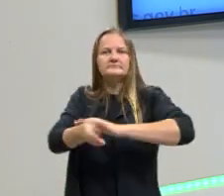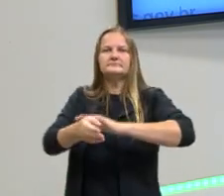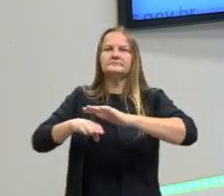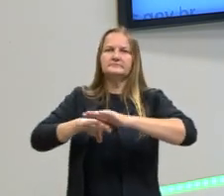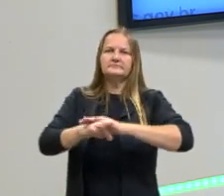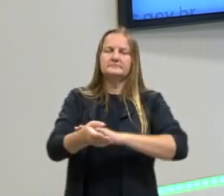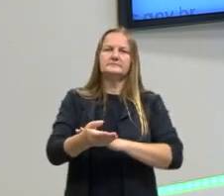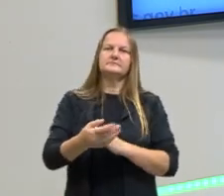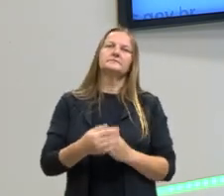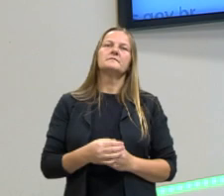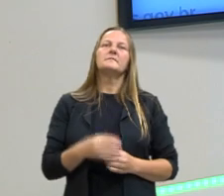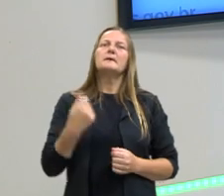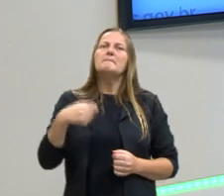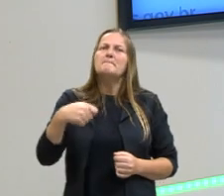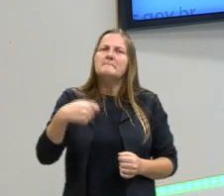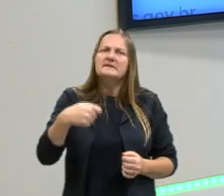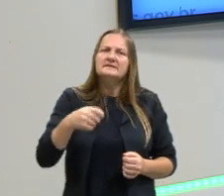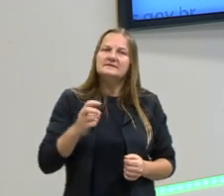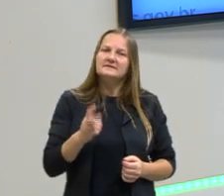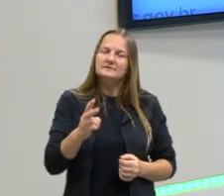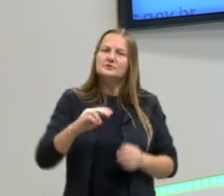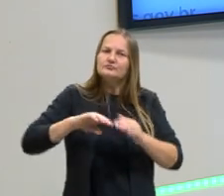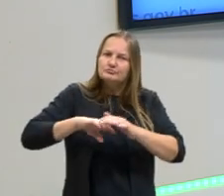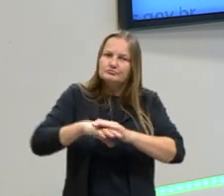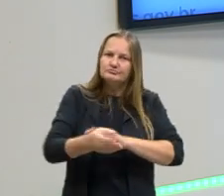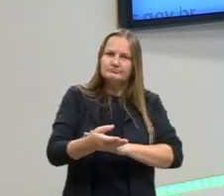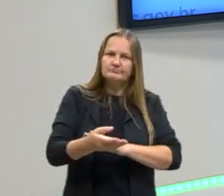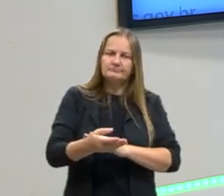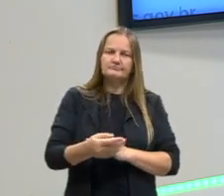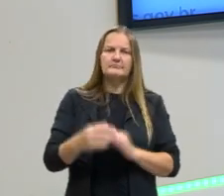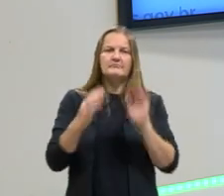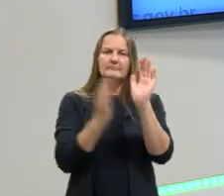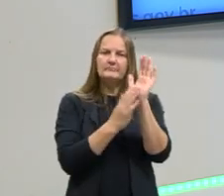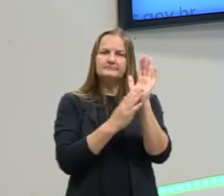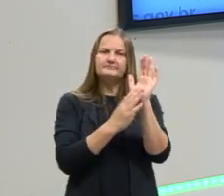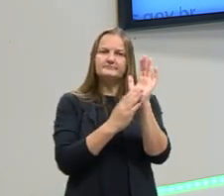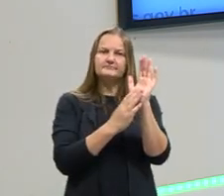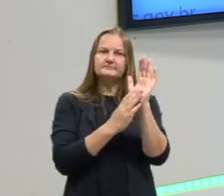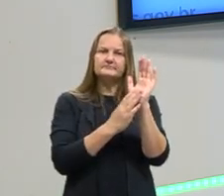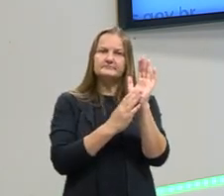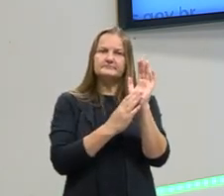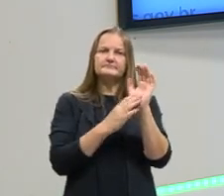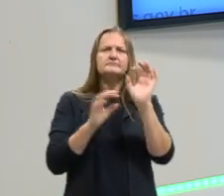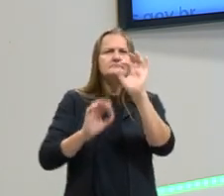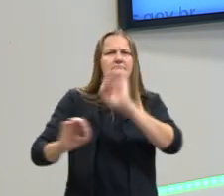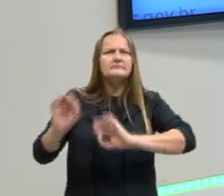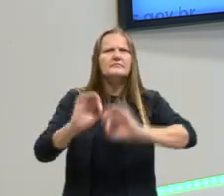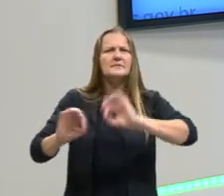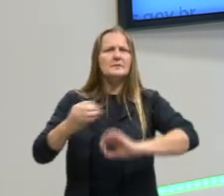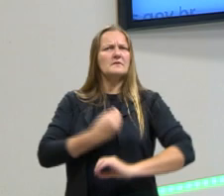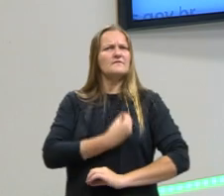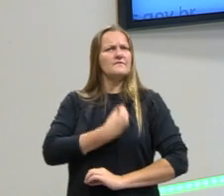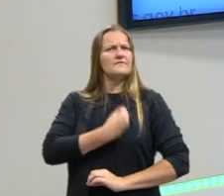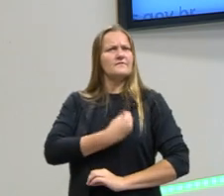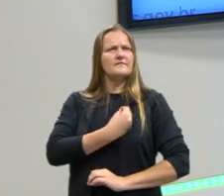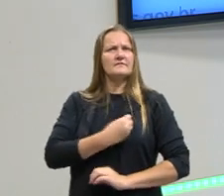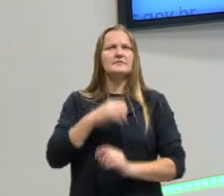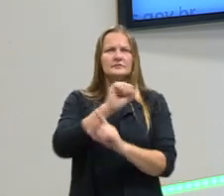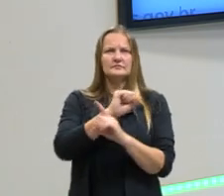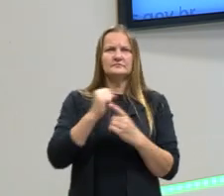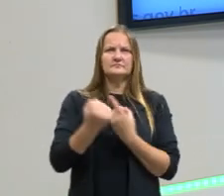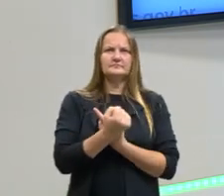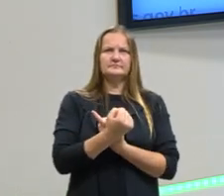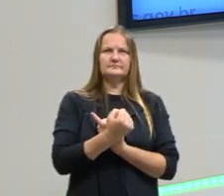sociedade ele deve se adaptar a propostas desse organismo vivo que ele entenda a